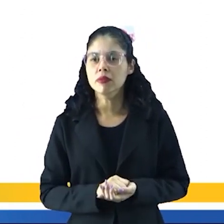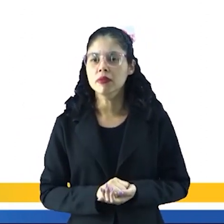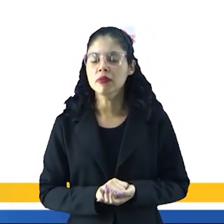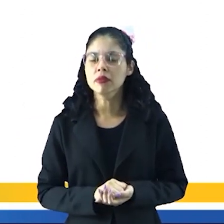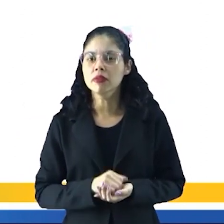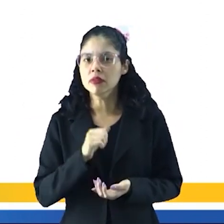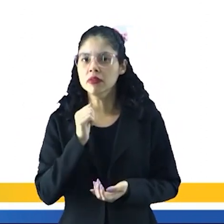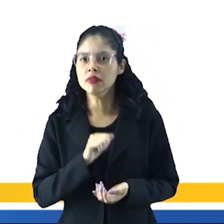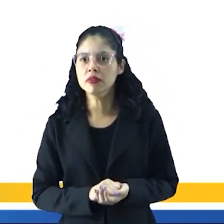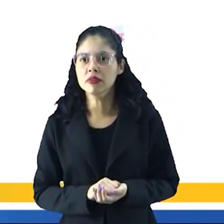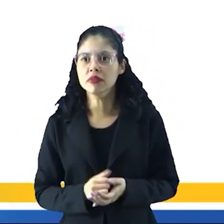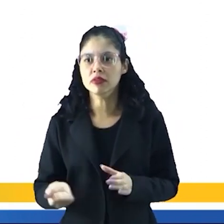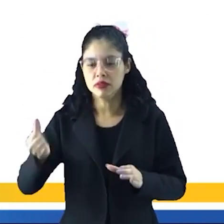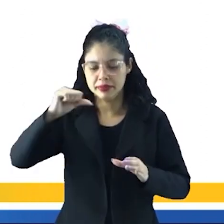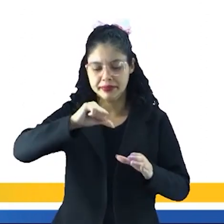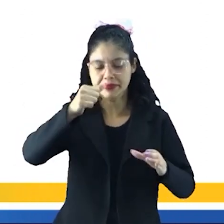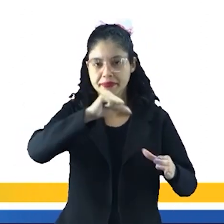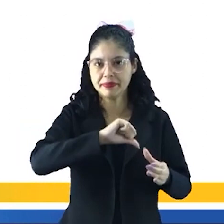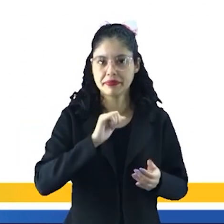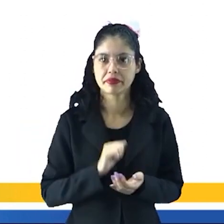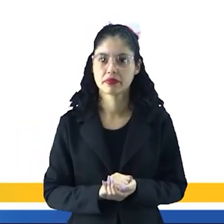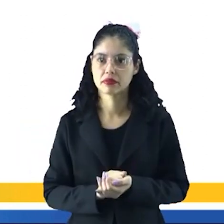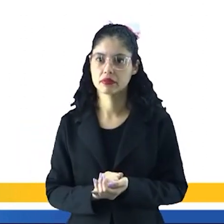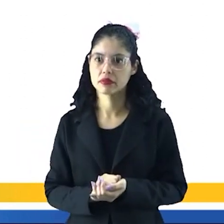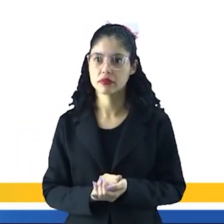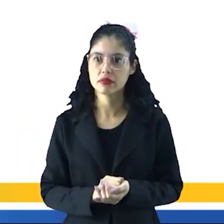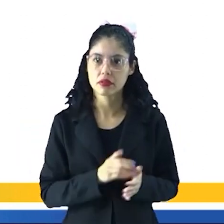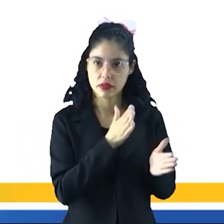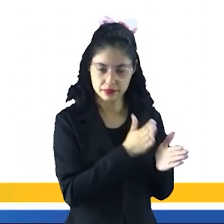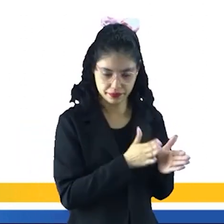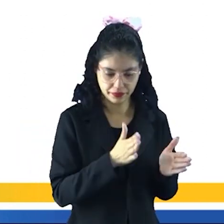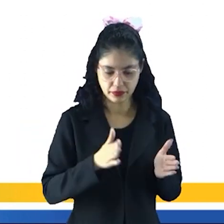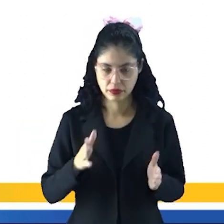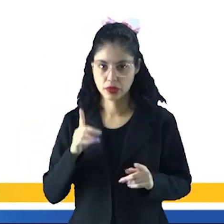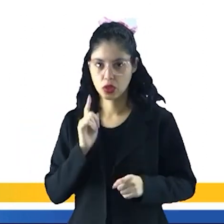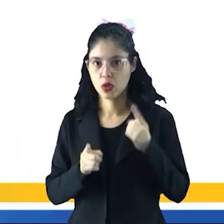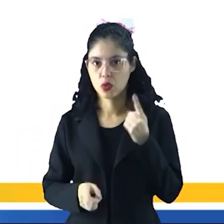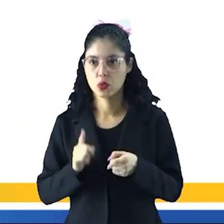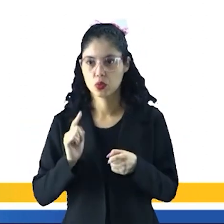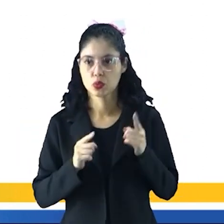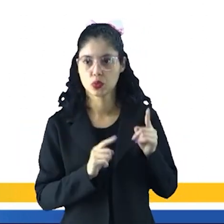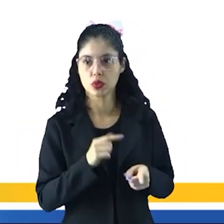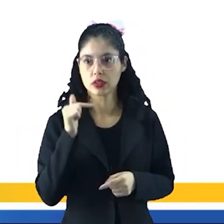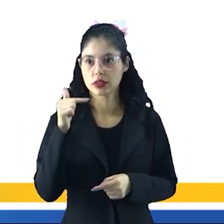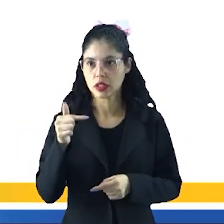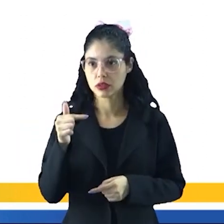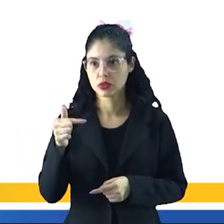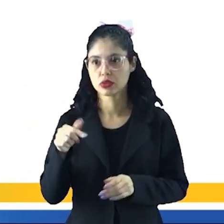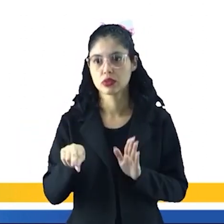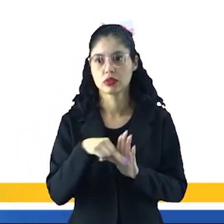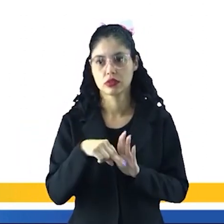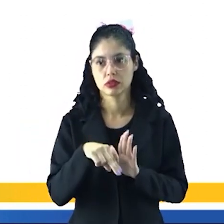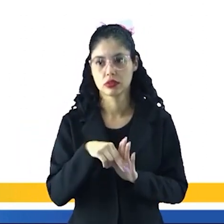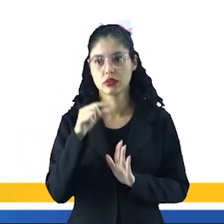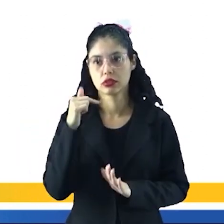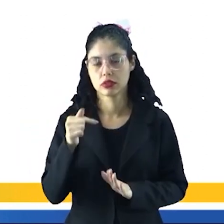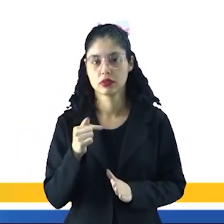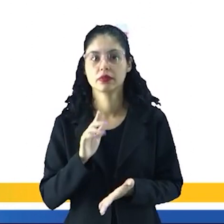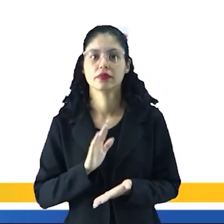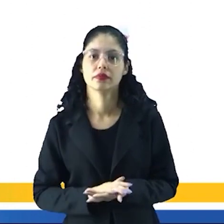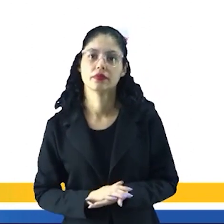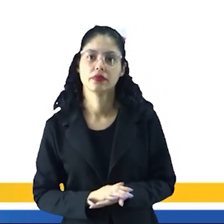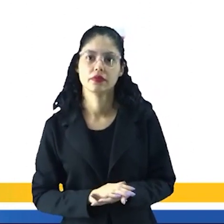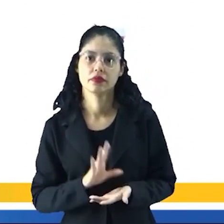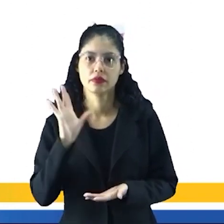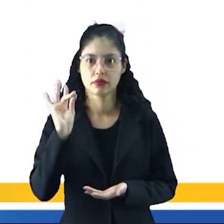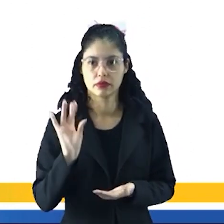as garrafas com um determinado líquido e criando uma escala musical. São 7 notas, são 7 garrafas,